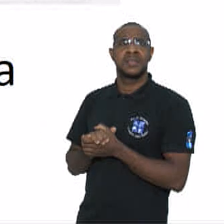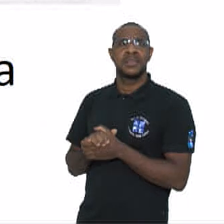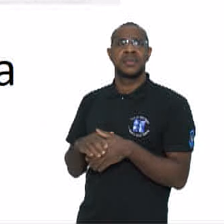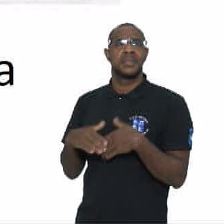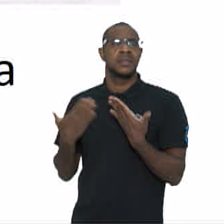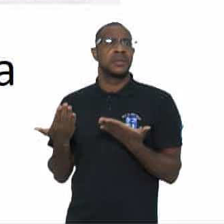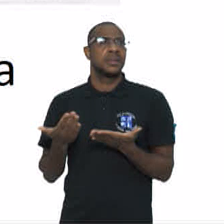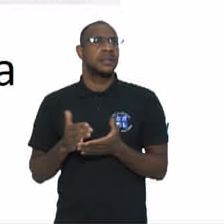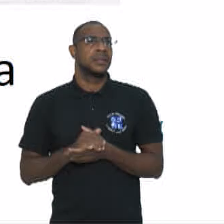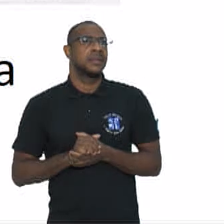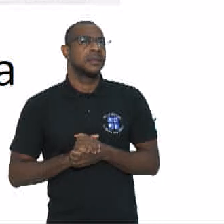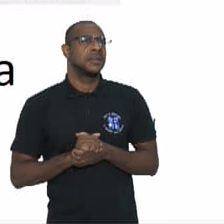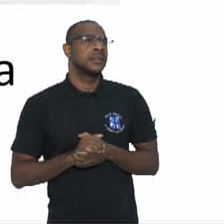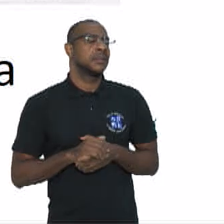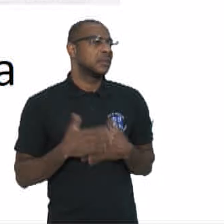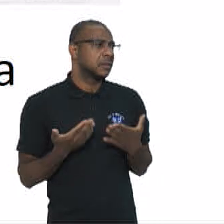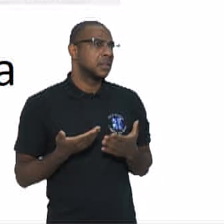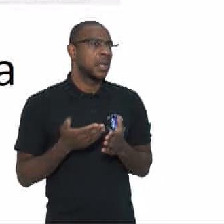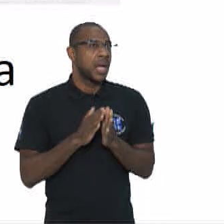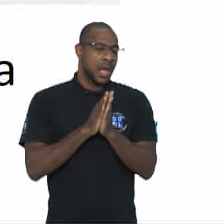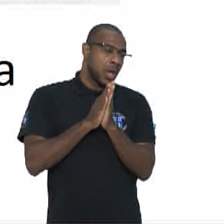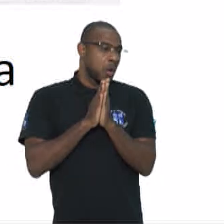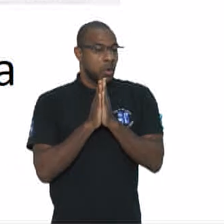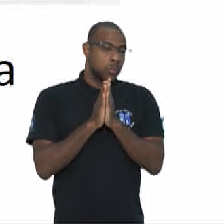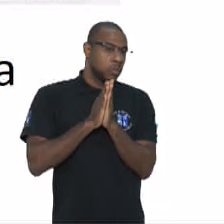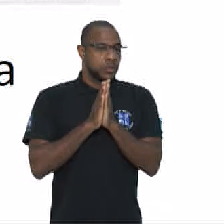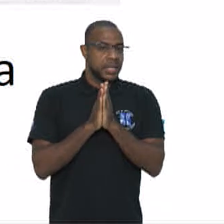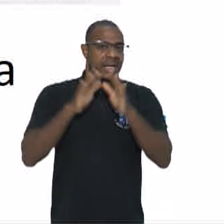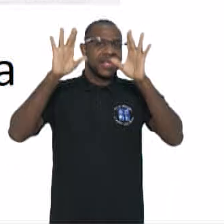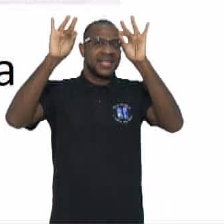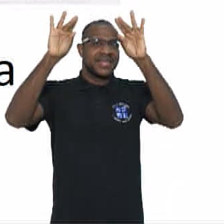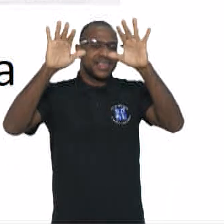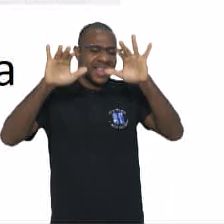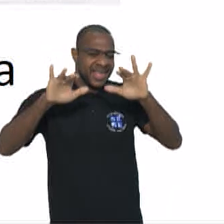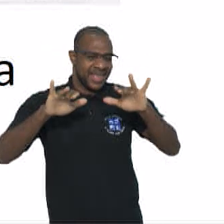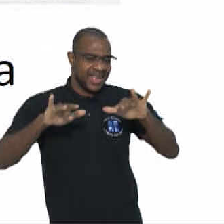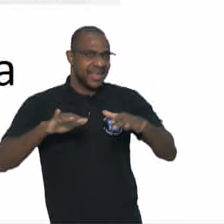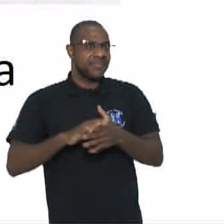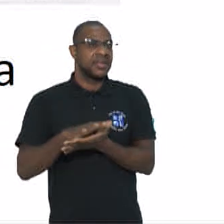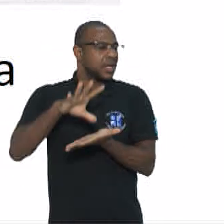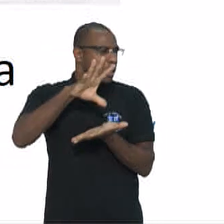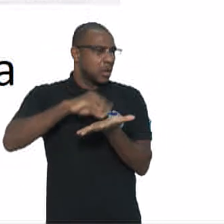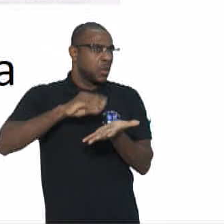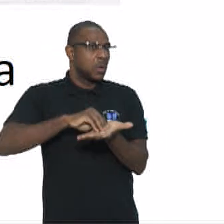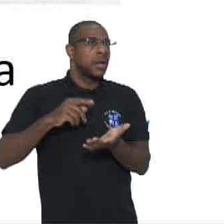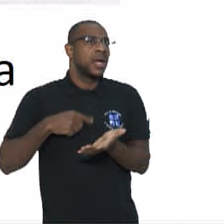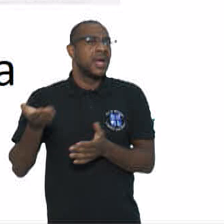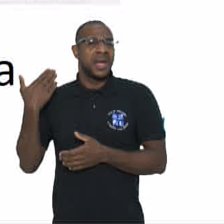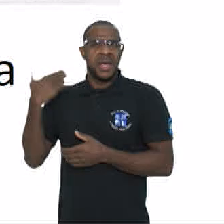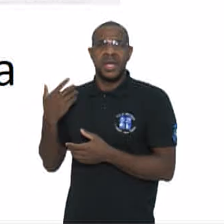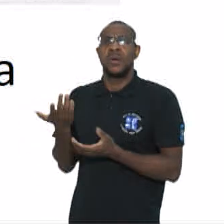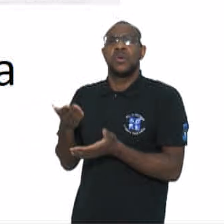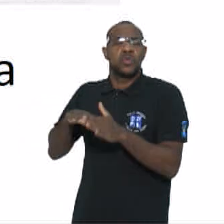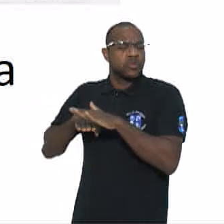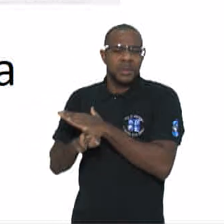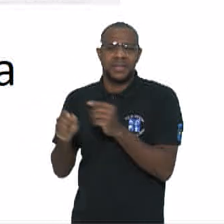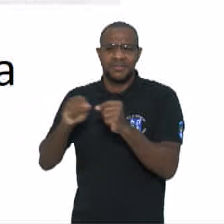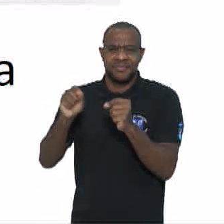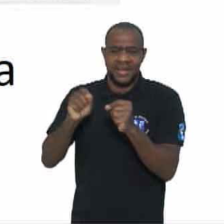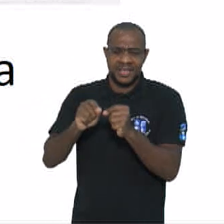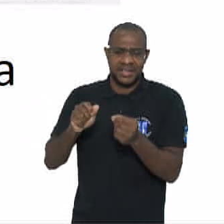aí o amiguinho falou, um boneco de neve genérico. Eu costumava fazer bonecos de